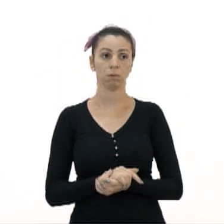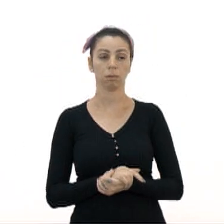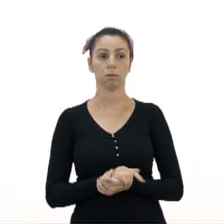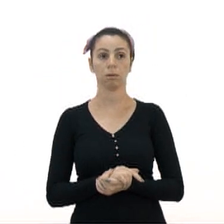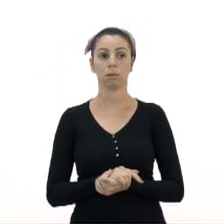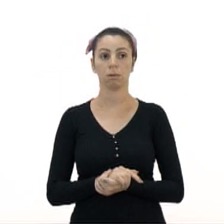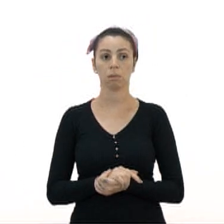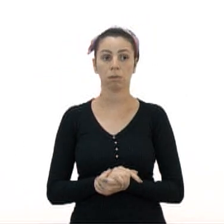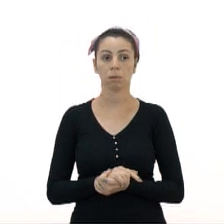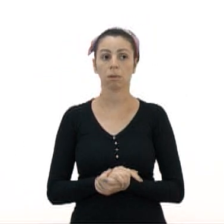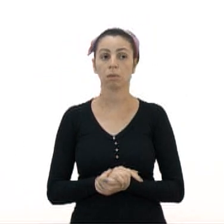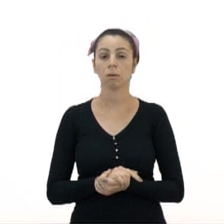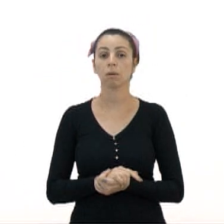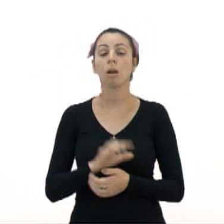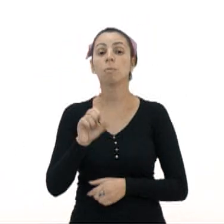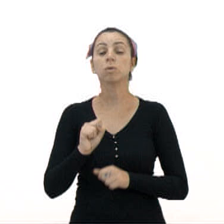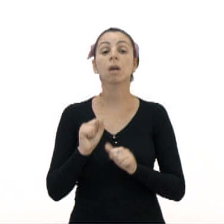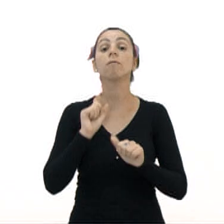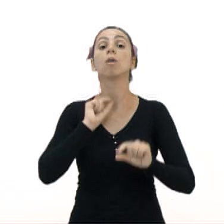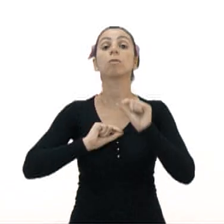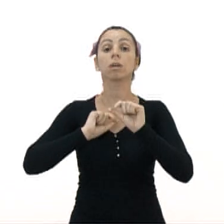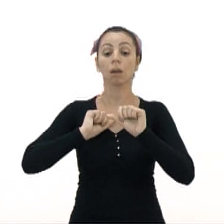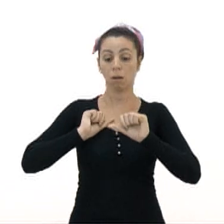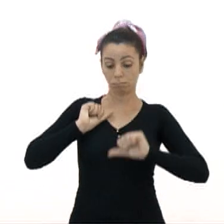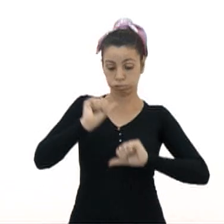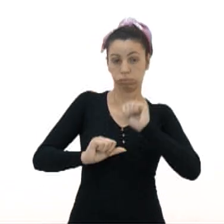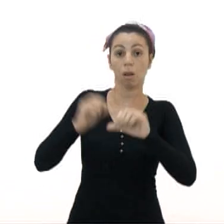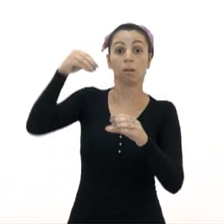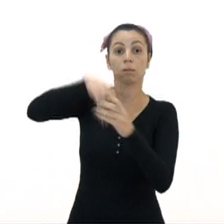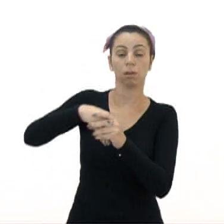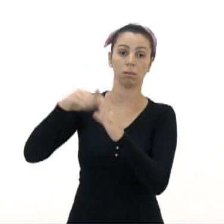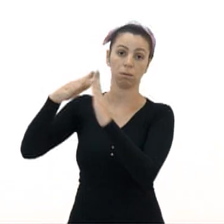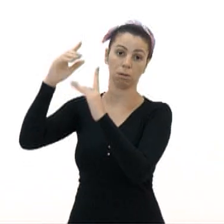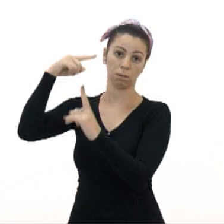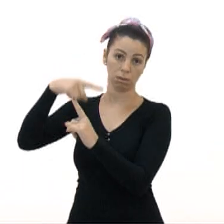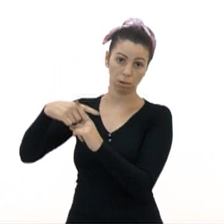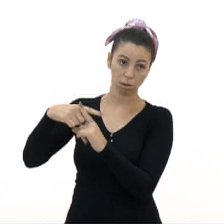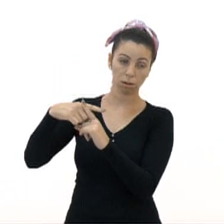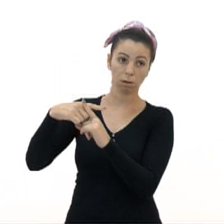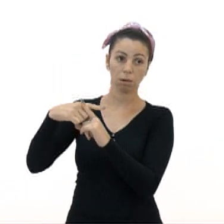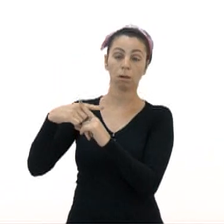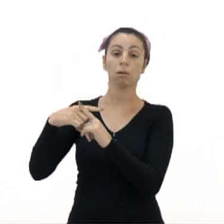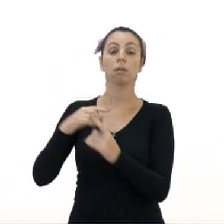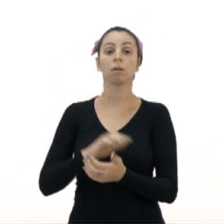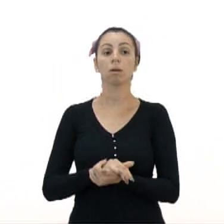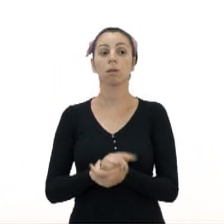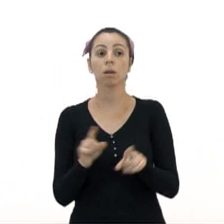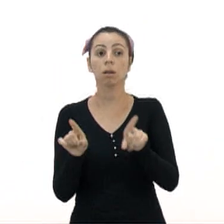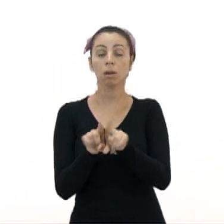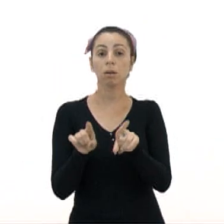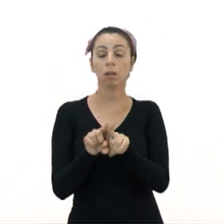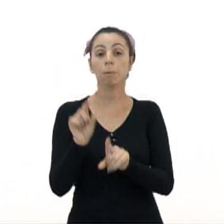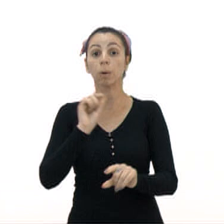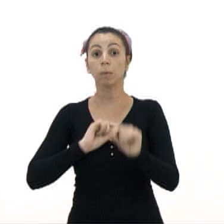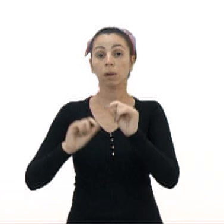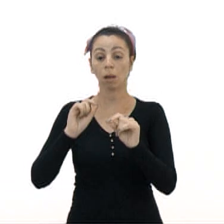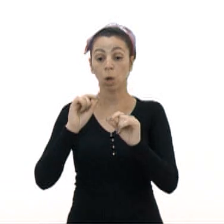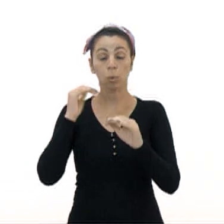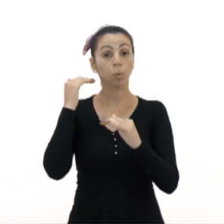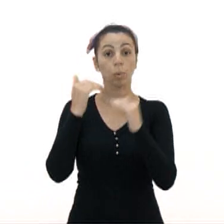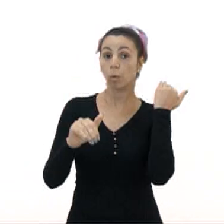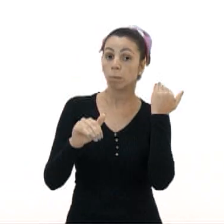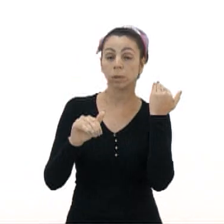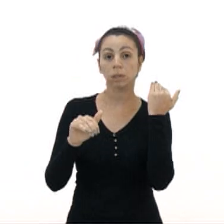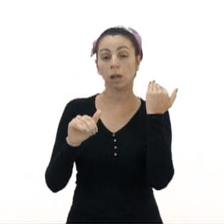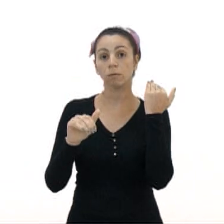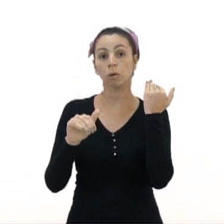As críticas protestantes buscaram transformações internas na igreja, bem como repelir o que acreditava ir contra a tradição de